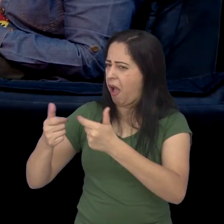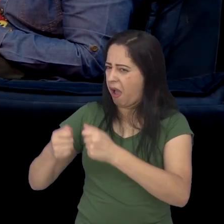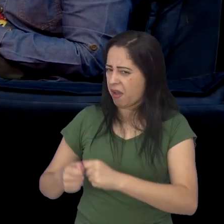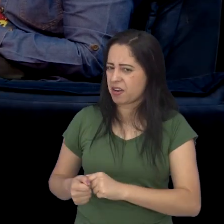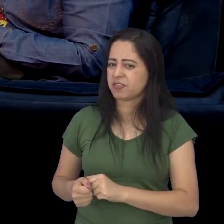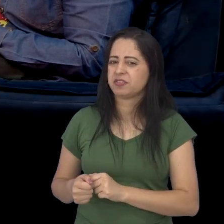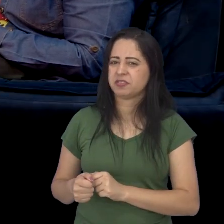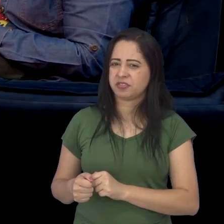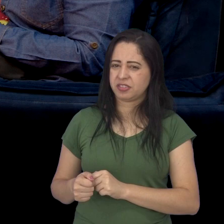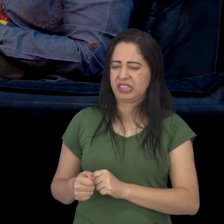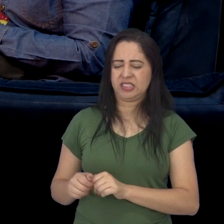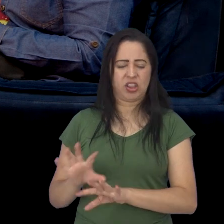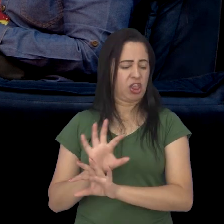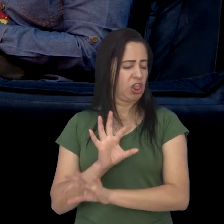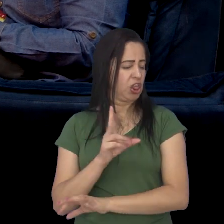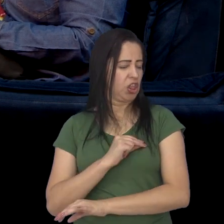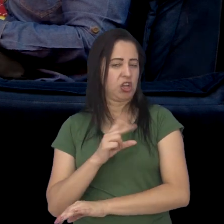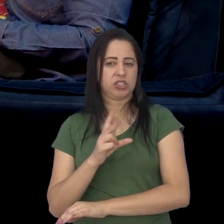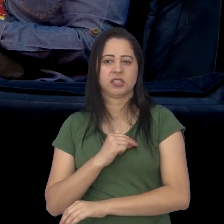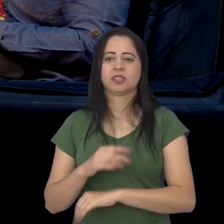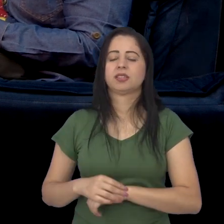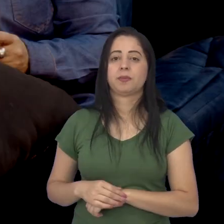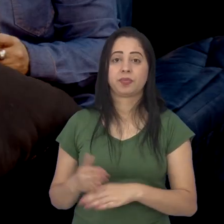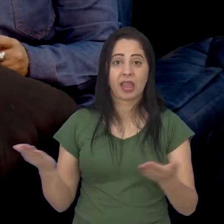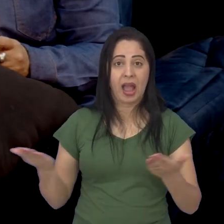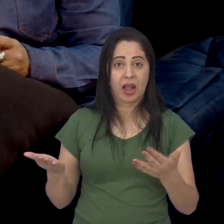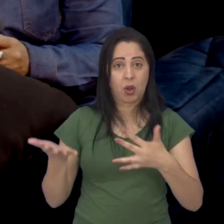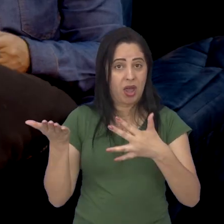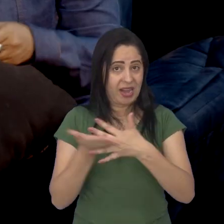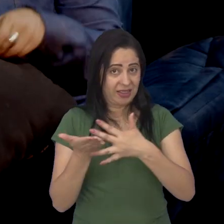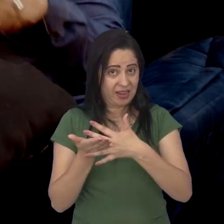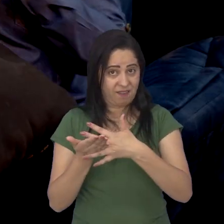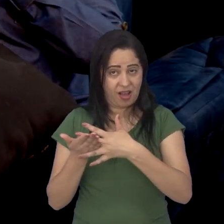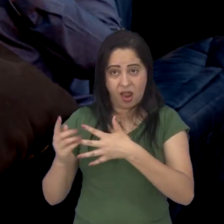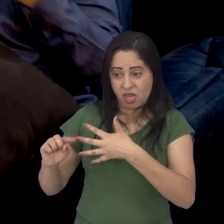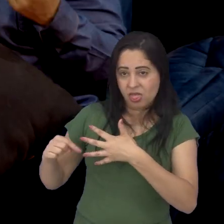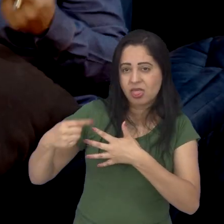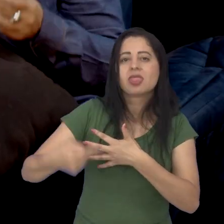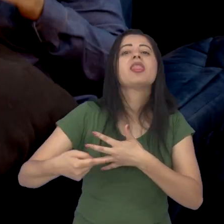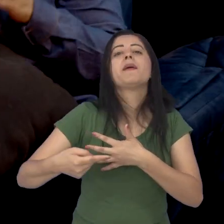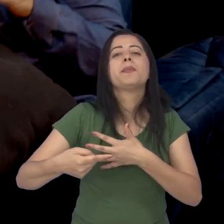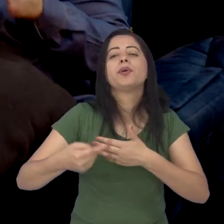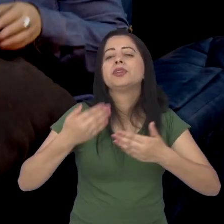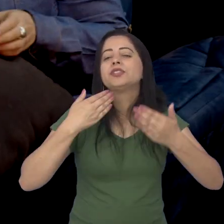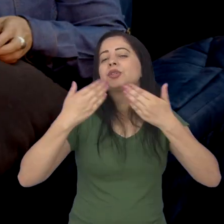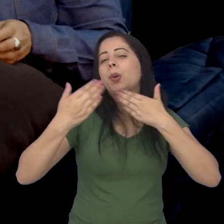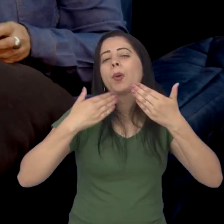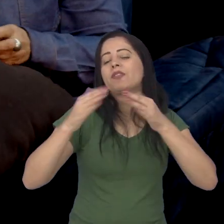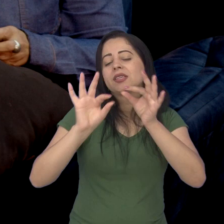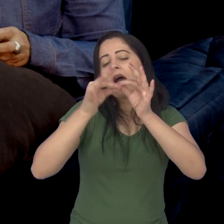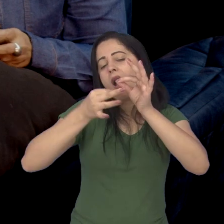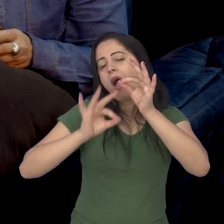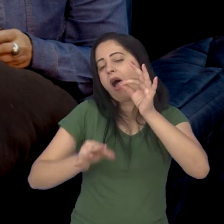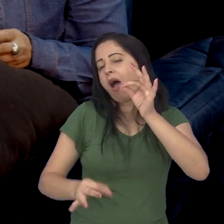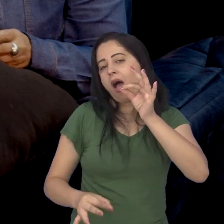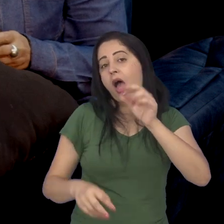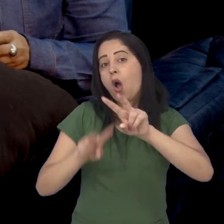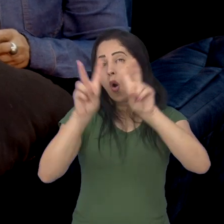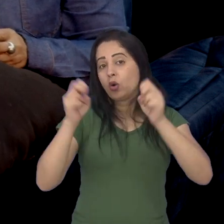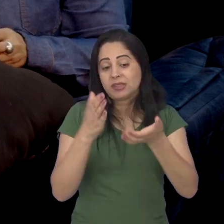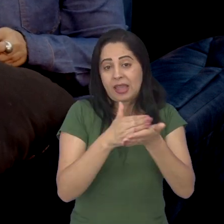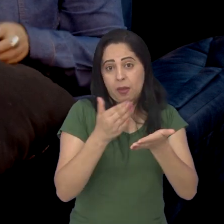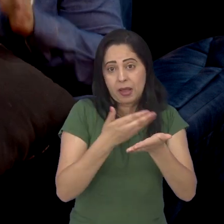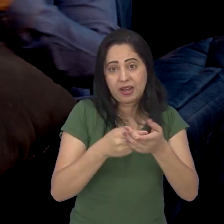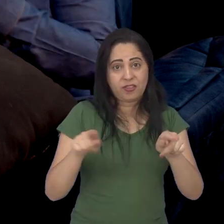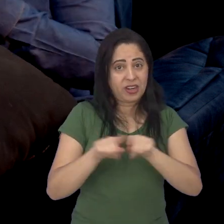né? Muito oportuno. A gente vai fazer mais uma pausa, daqui a pouco a gente volta com mais histórias sobre o livro